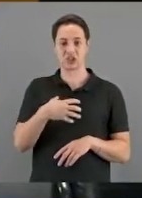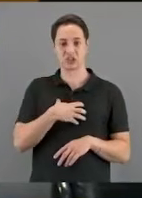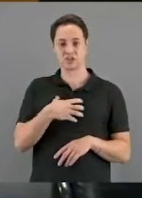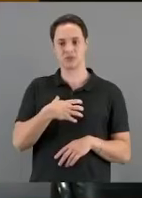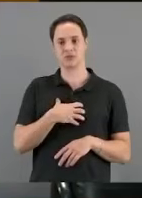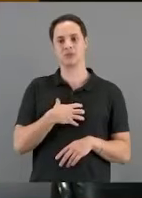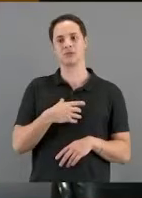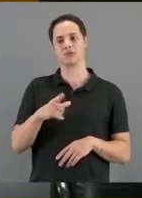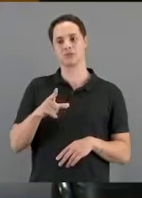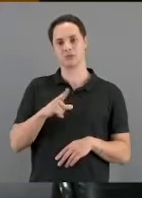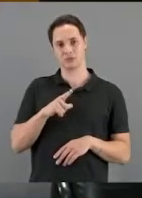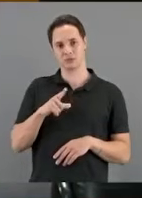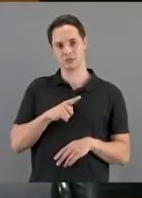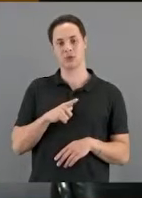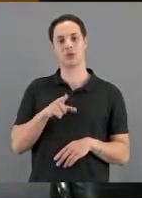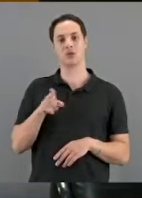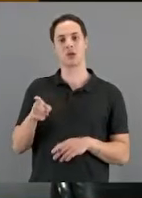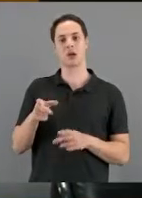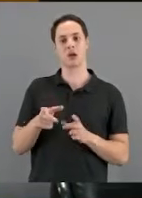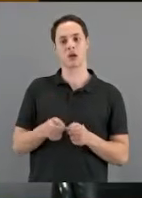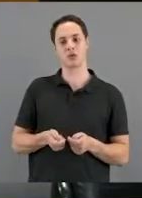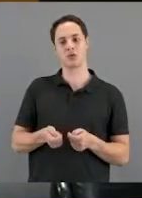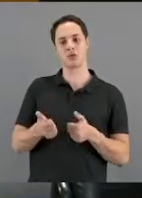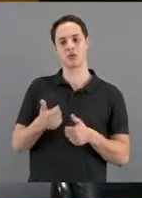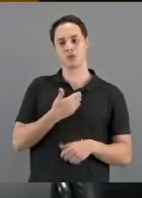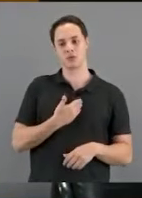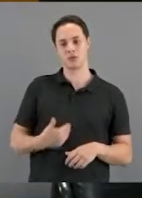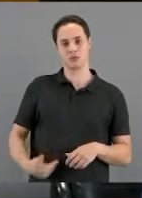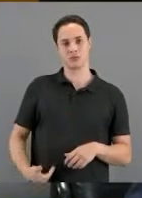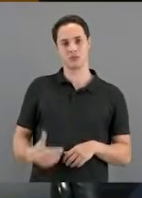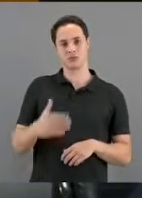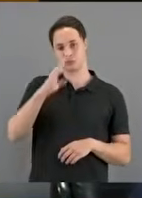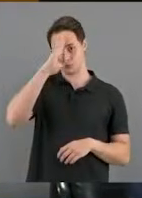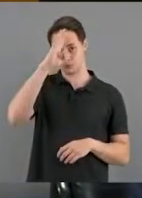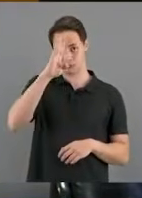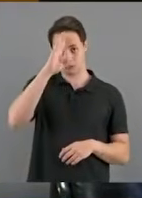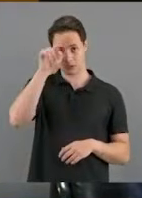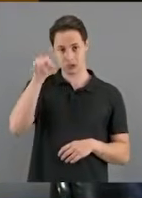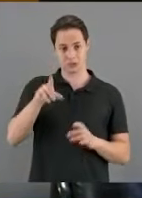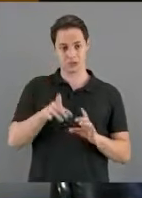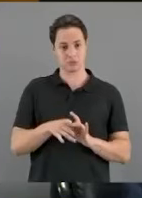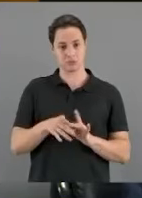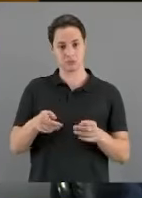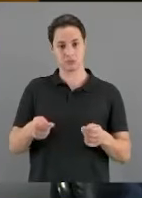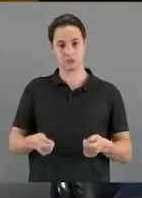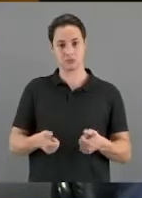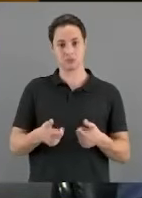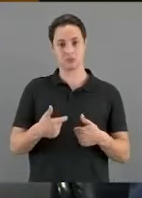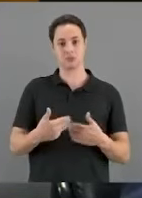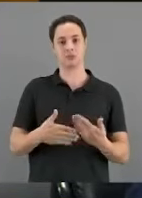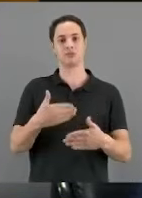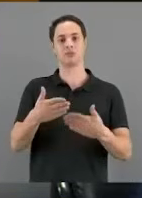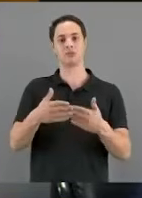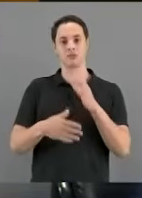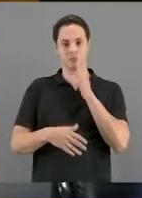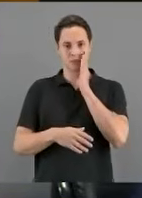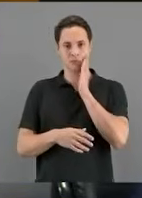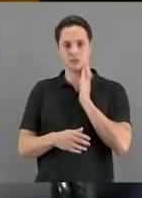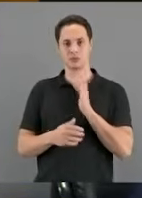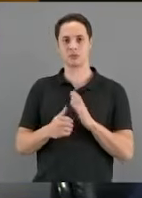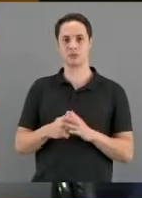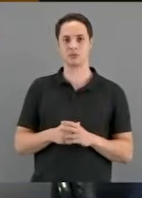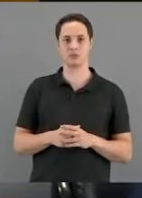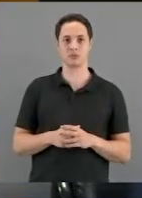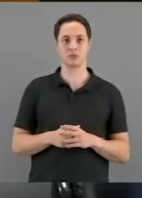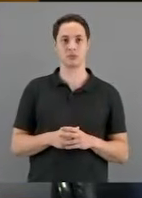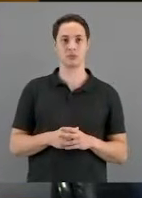recebe a autorização do governo Bolsonaro e do Banco Central, Campos Neto, para operar. E aí inicia a reestruturação,